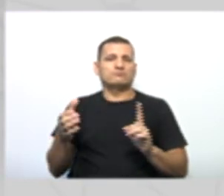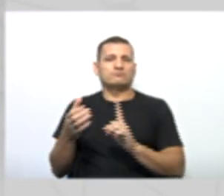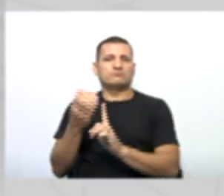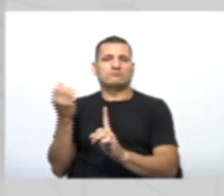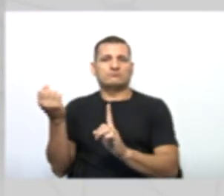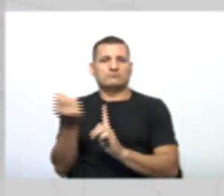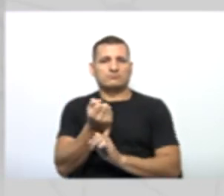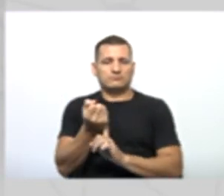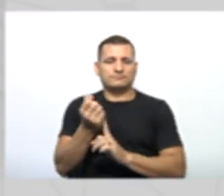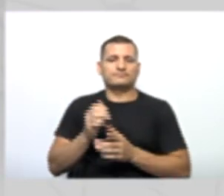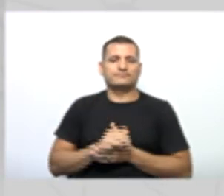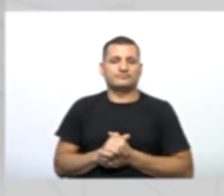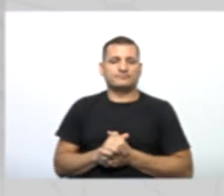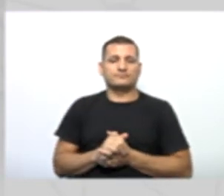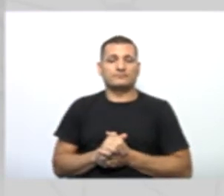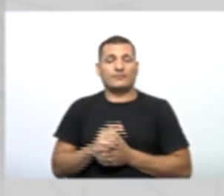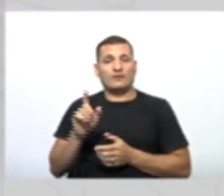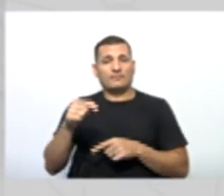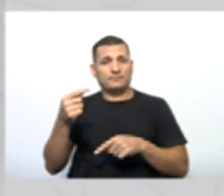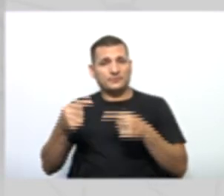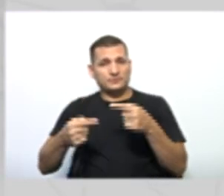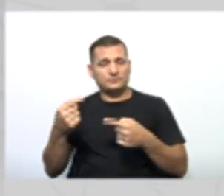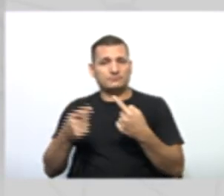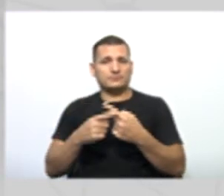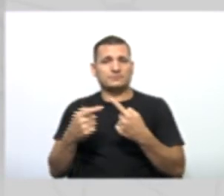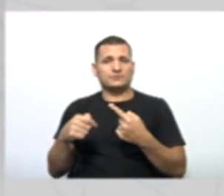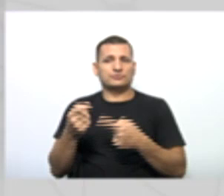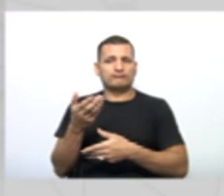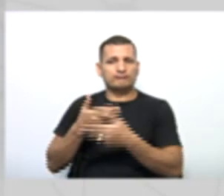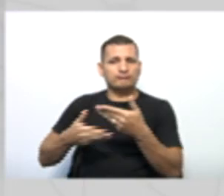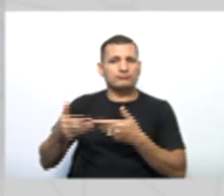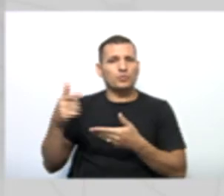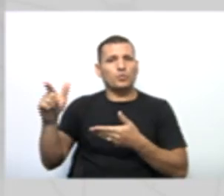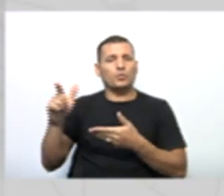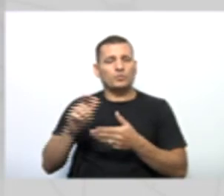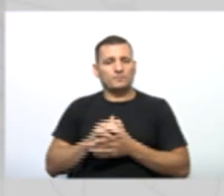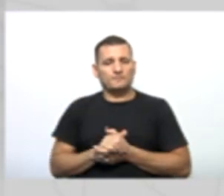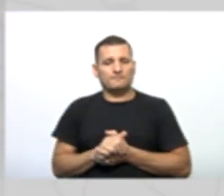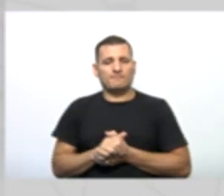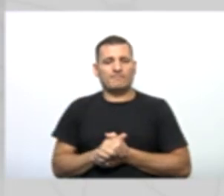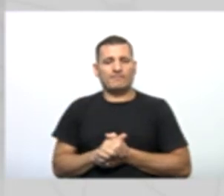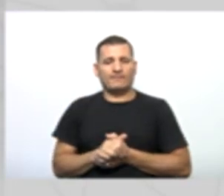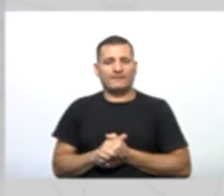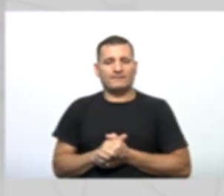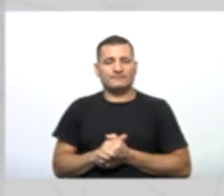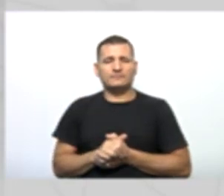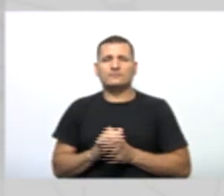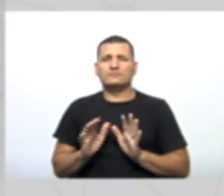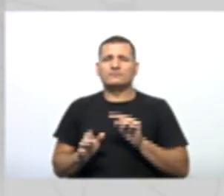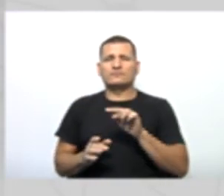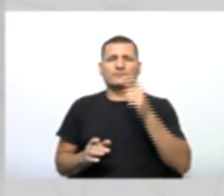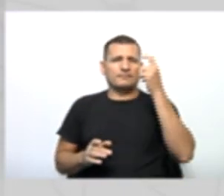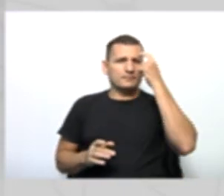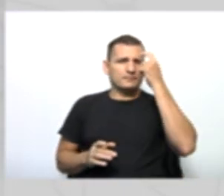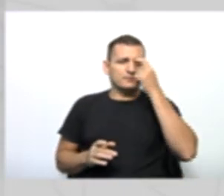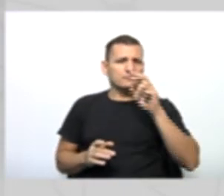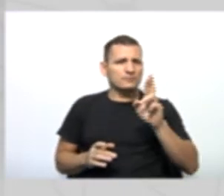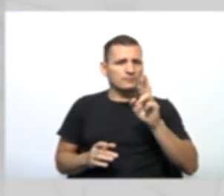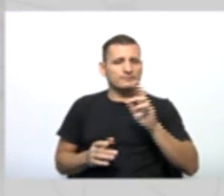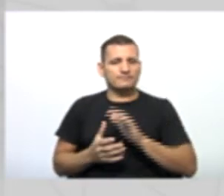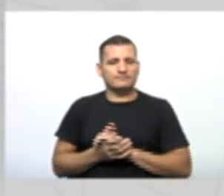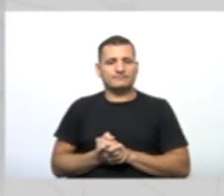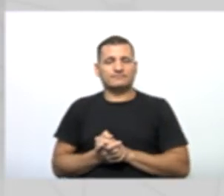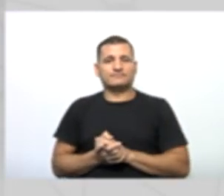matar. Ele é político porque ele tem que conviver com o outro, professor. E aí? Esse pensamento aqui é do nosso